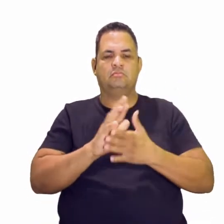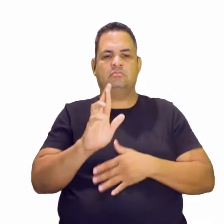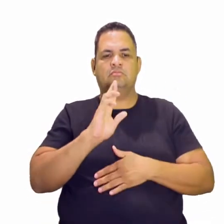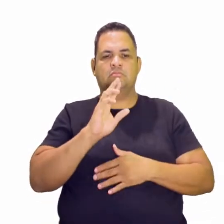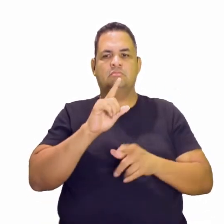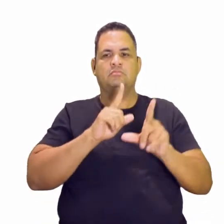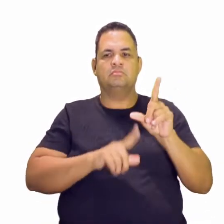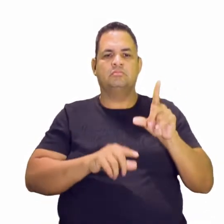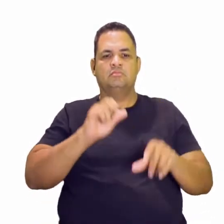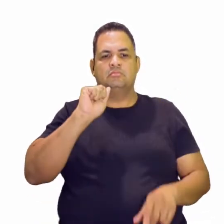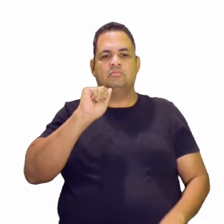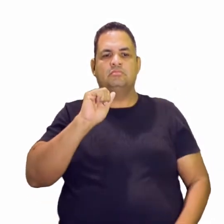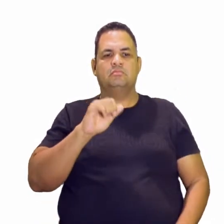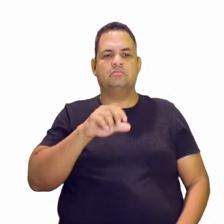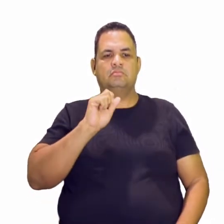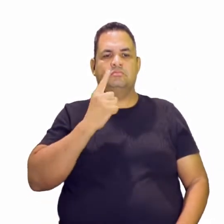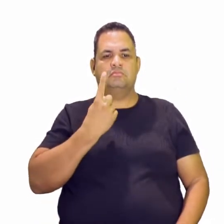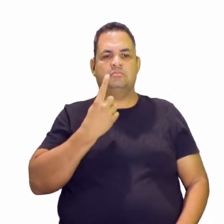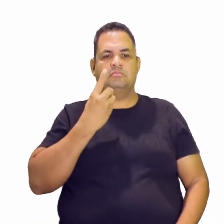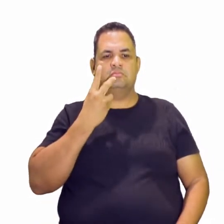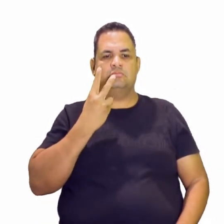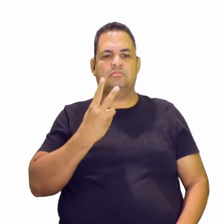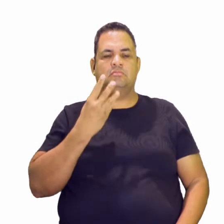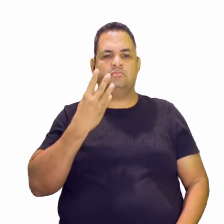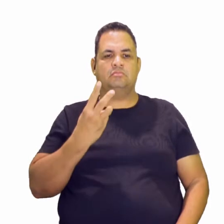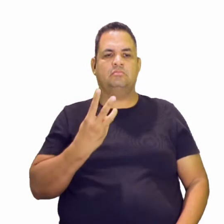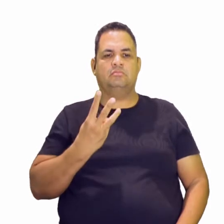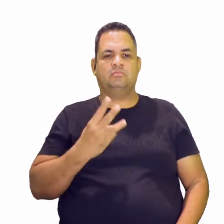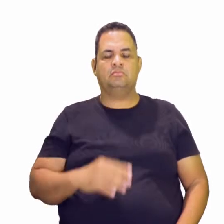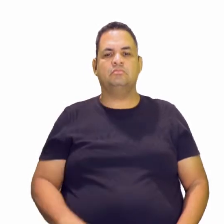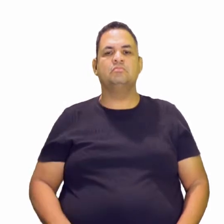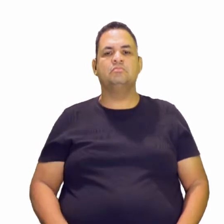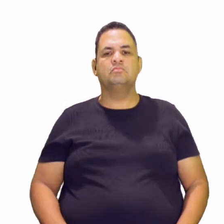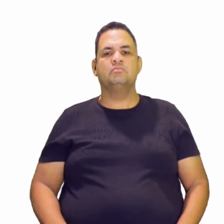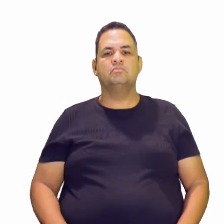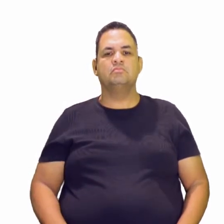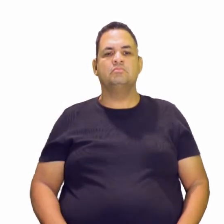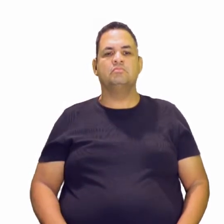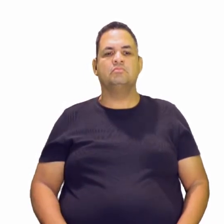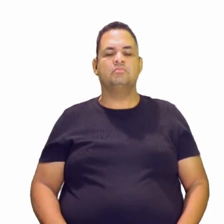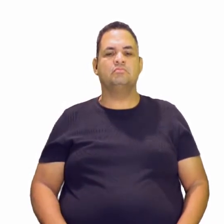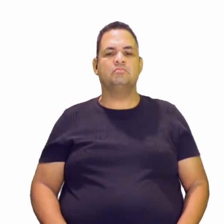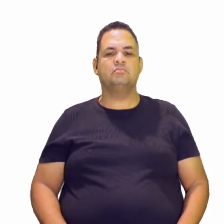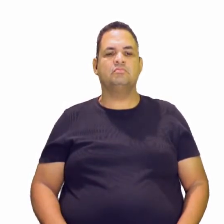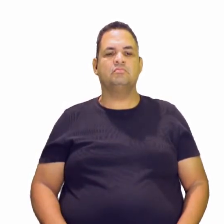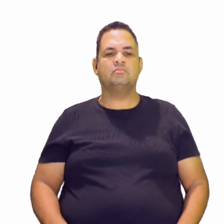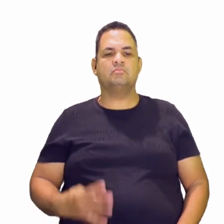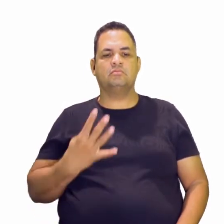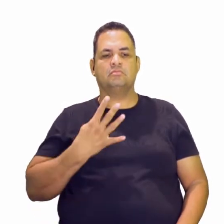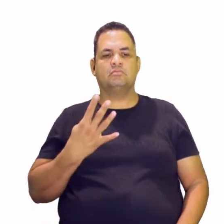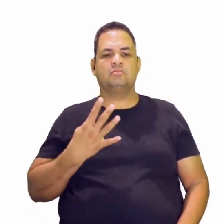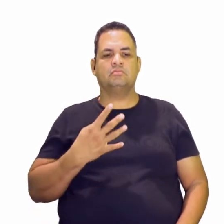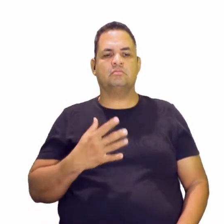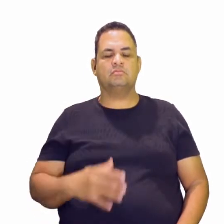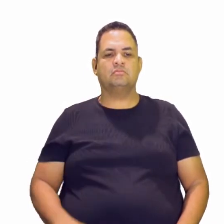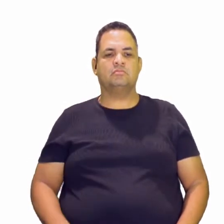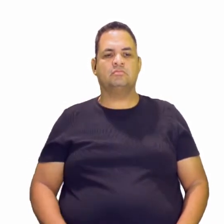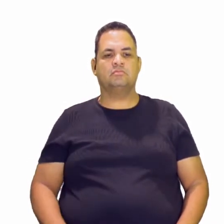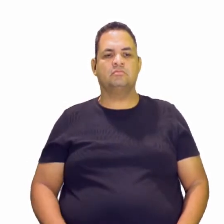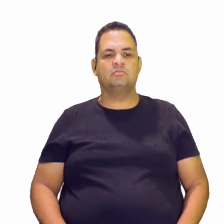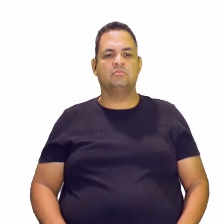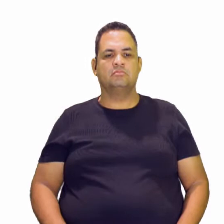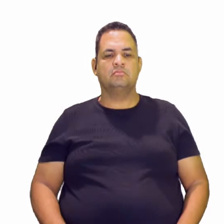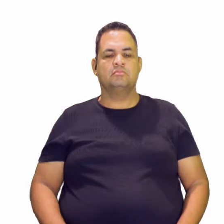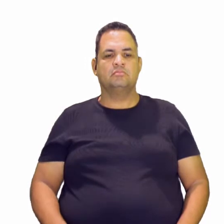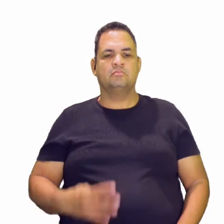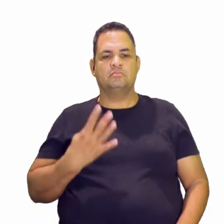resposta, letra A, está correto 1, 2 e 3. Né? Então, a 4 está errada por quê? Porque está dizendo que a